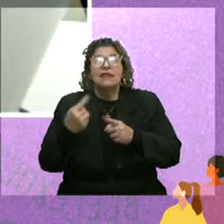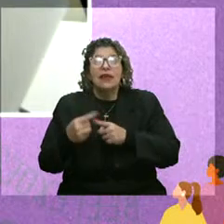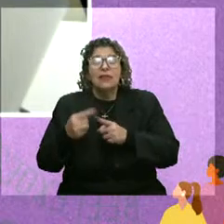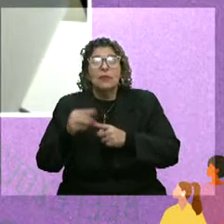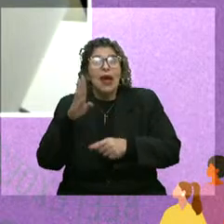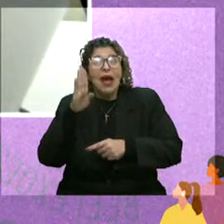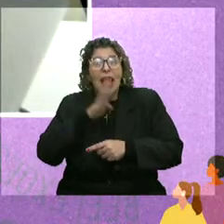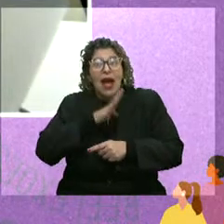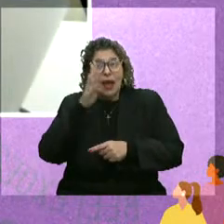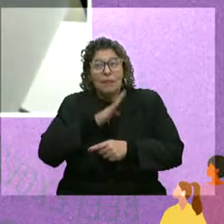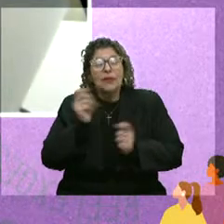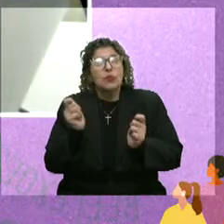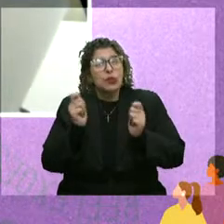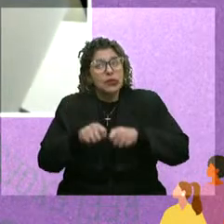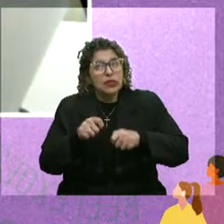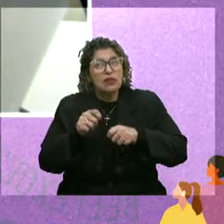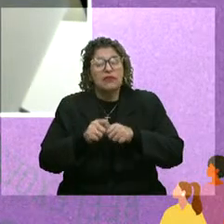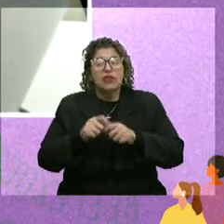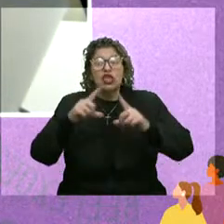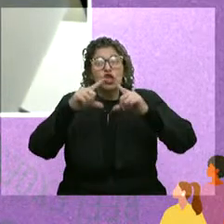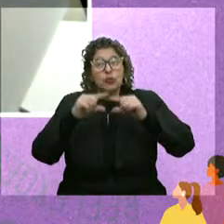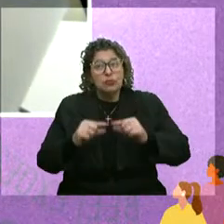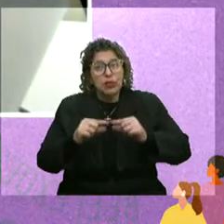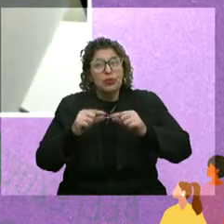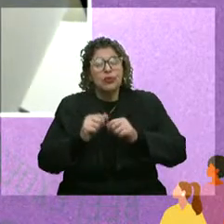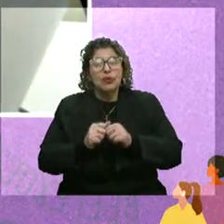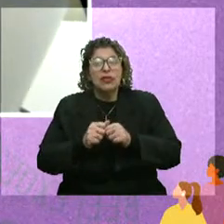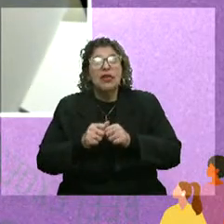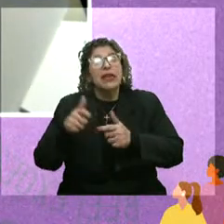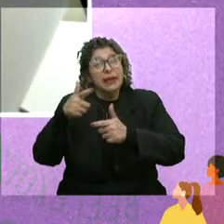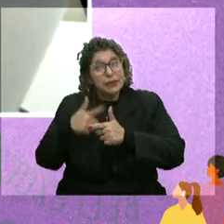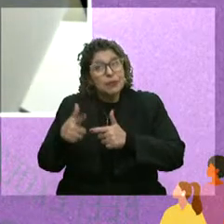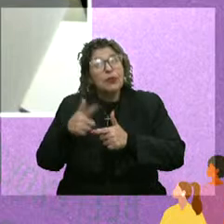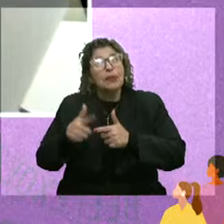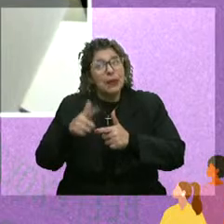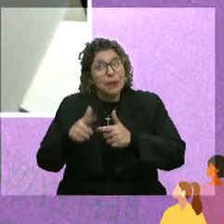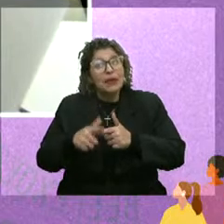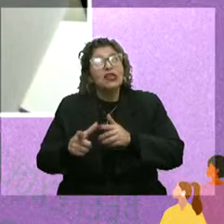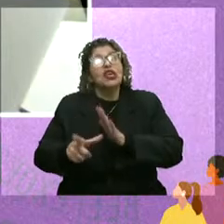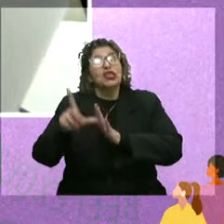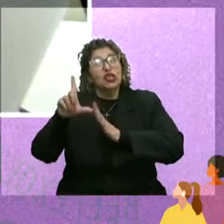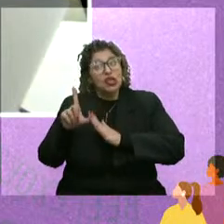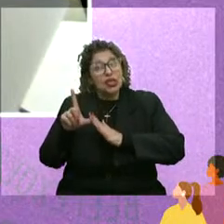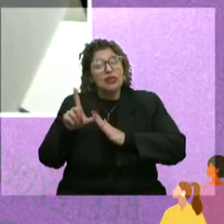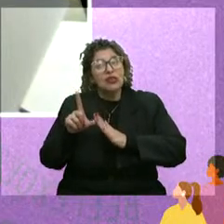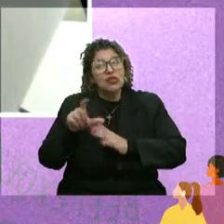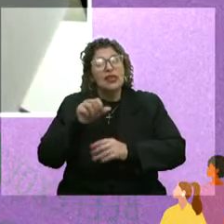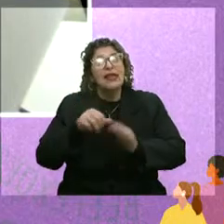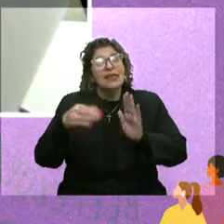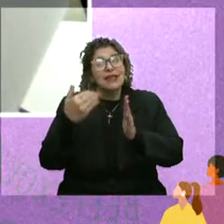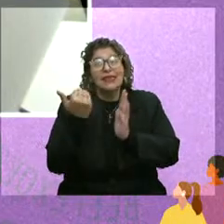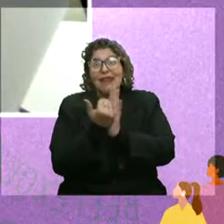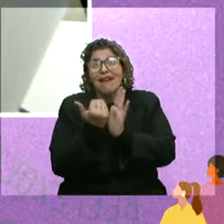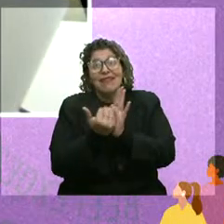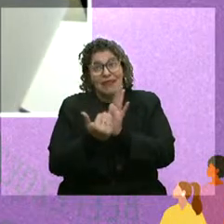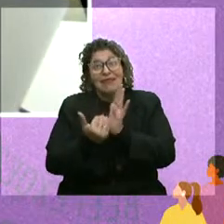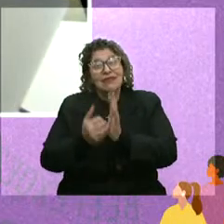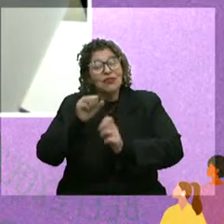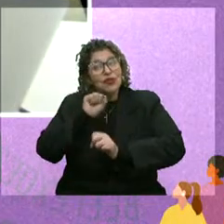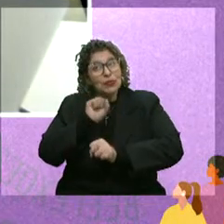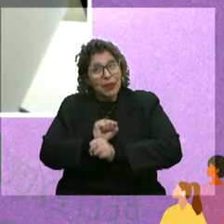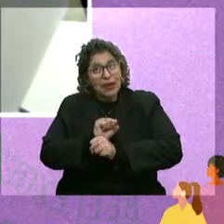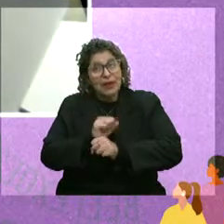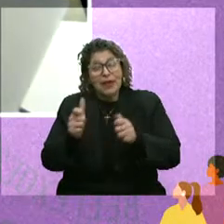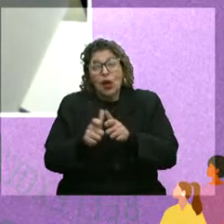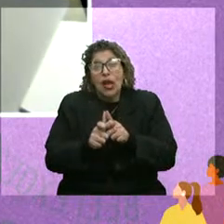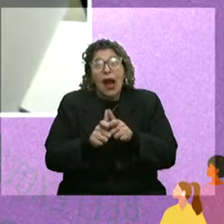possível e que a gente consiga diminuir esse passivo que nós já tínhamos na lista de espera. E aumentamos no